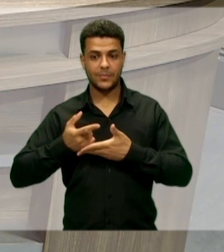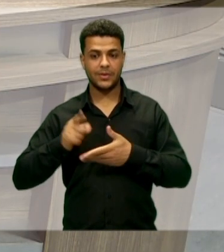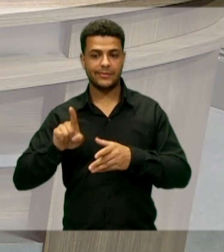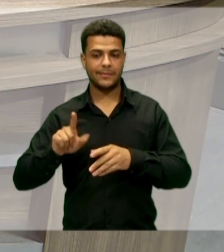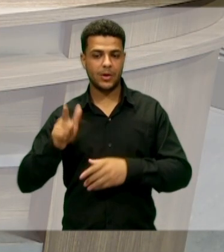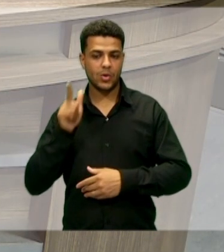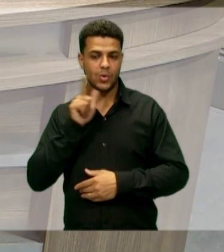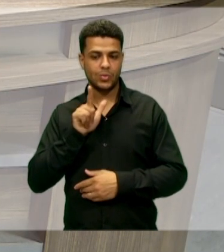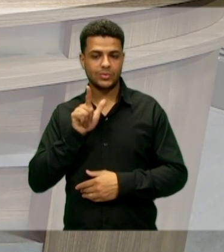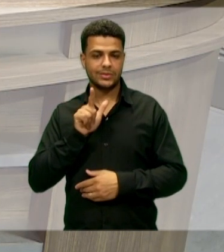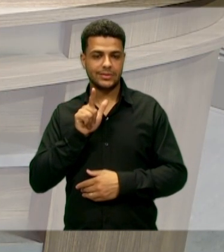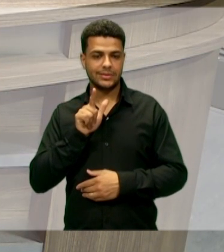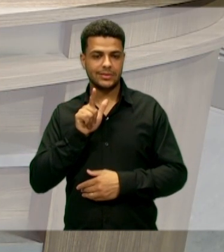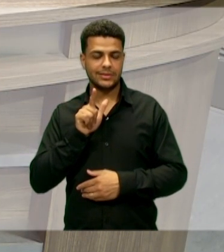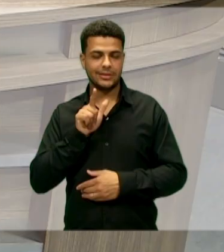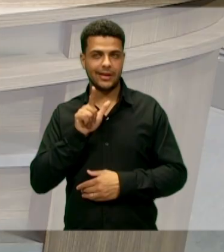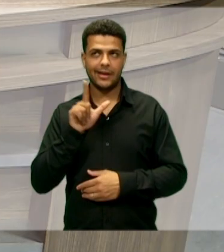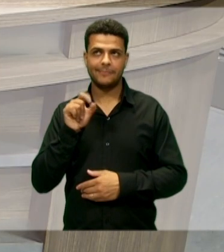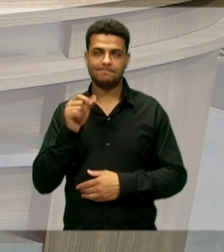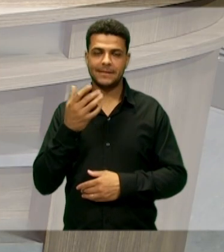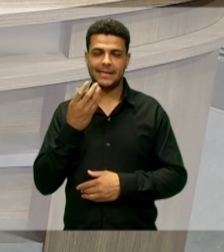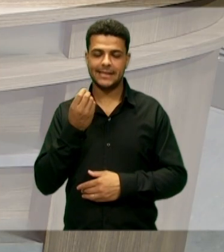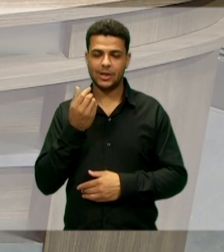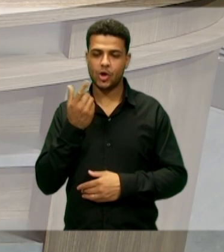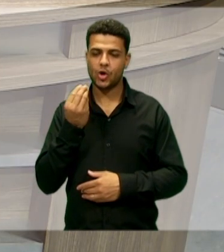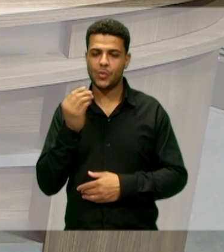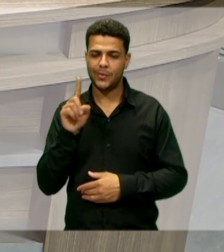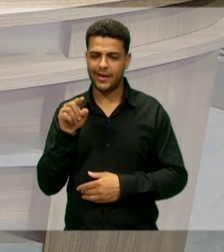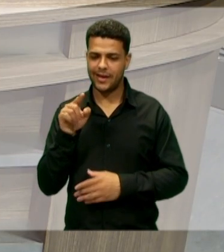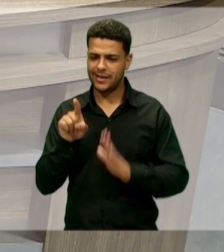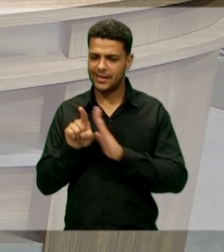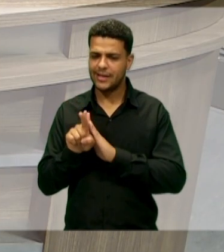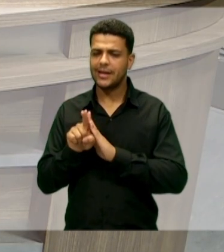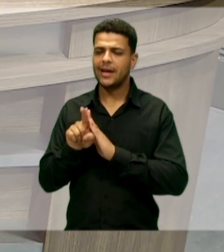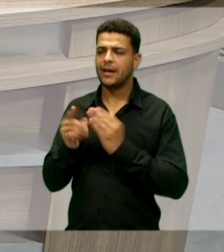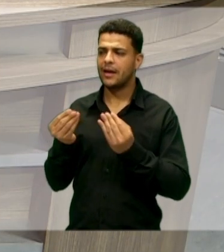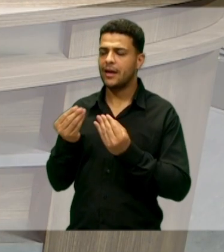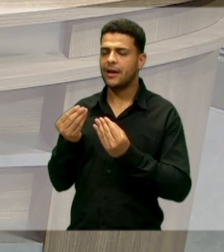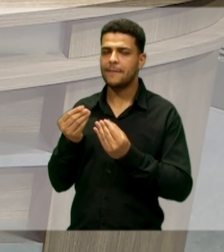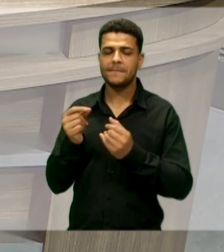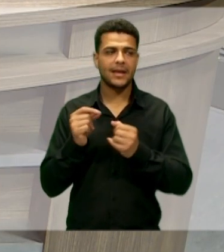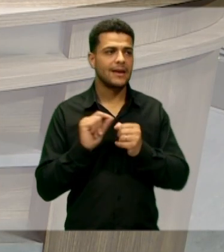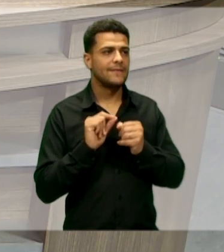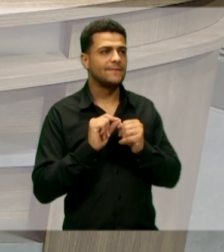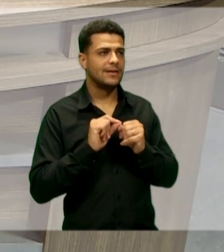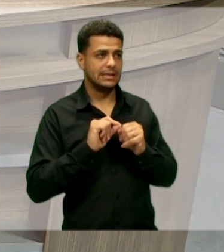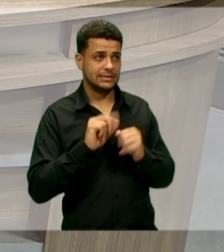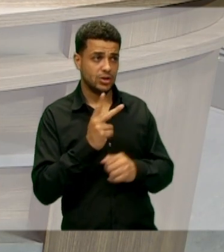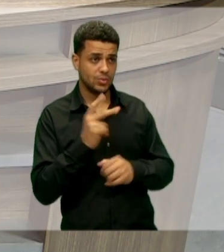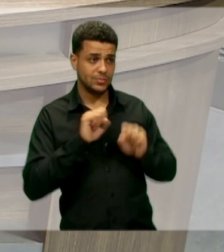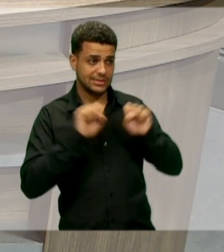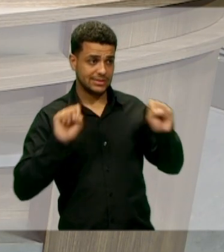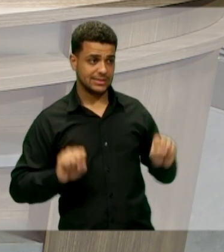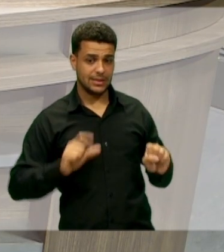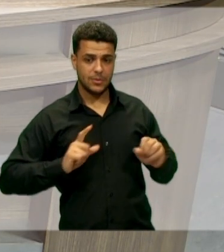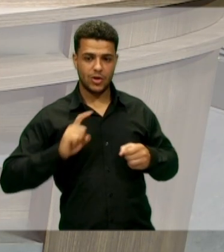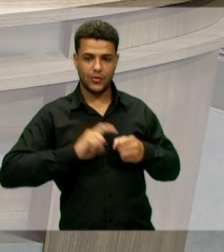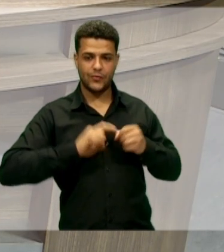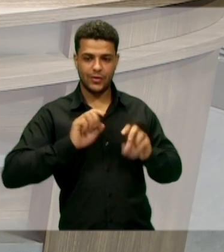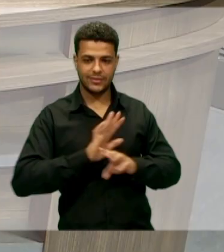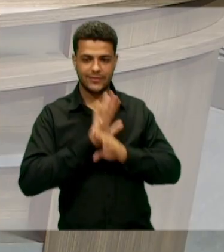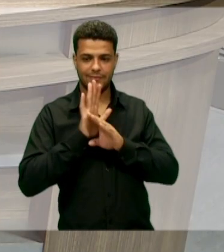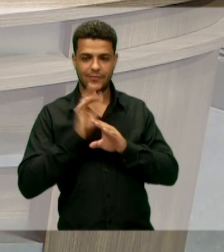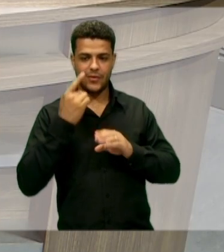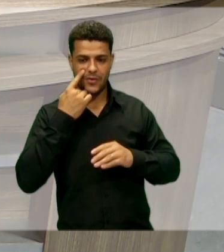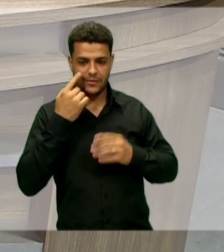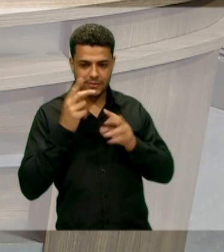você conseguir... como é que é? Fechar... fazer com que o sistema imunológico volte a enxergar o tumor,